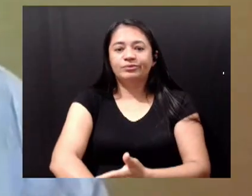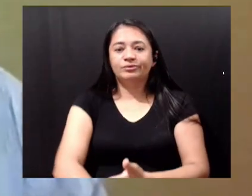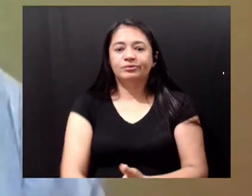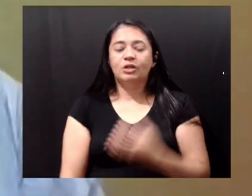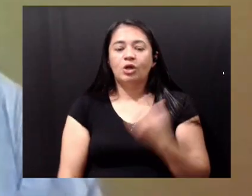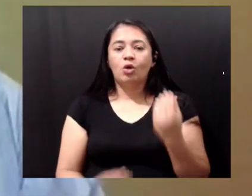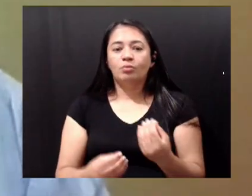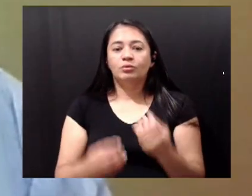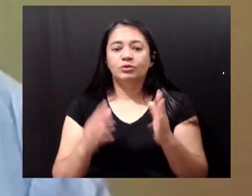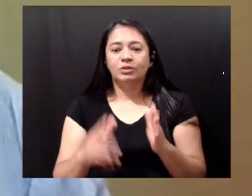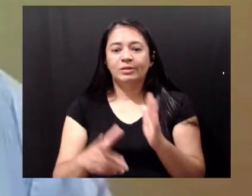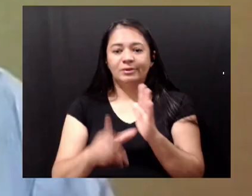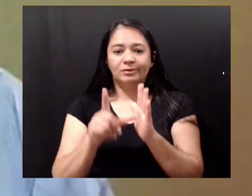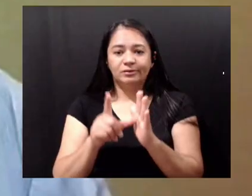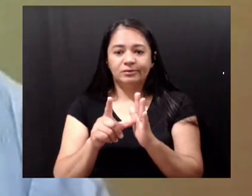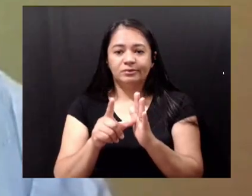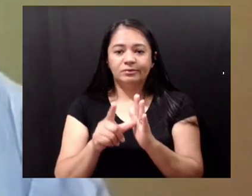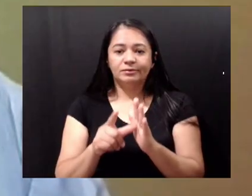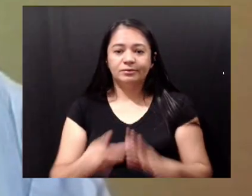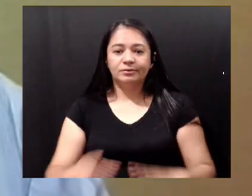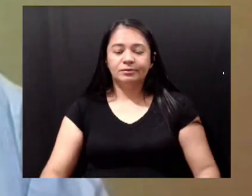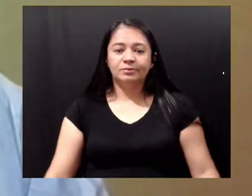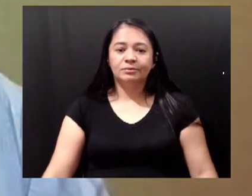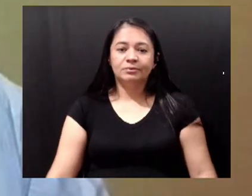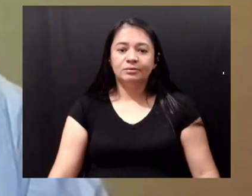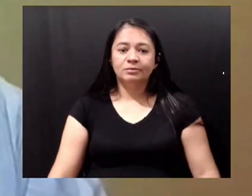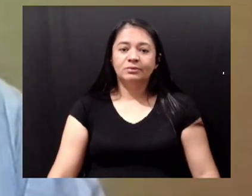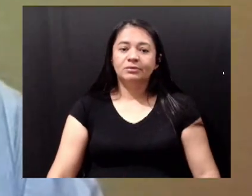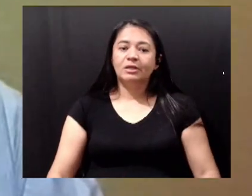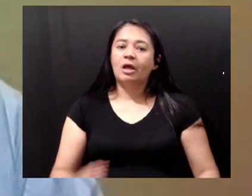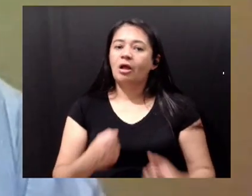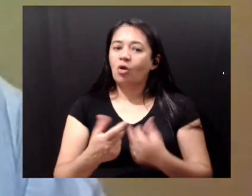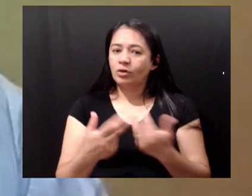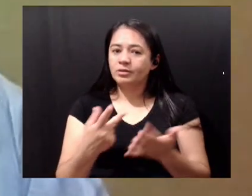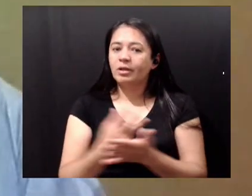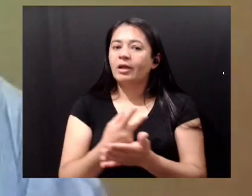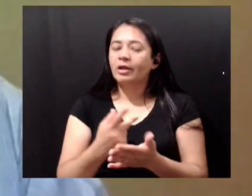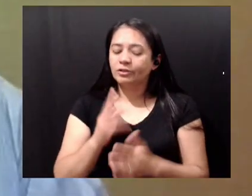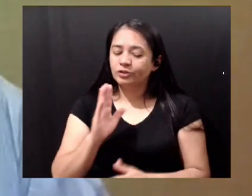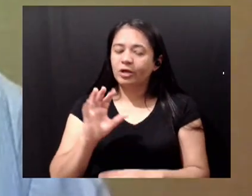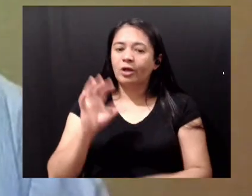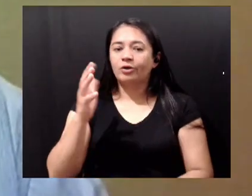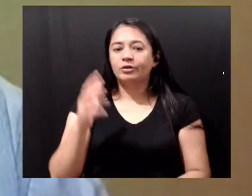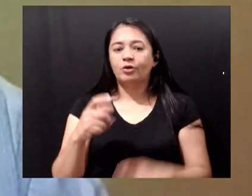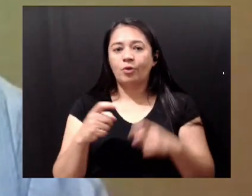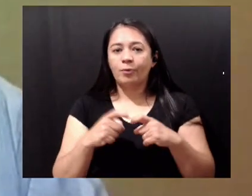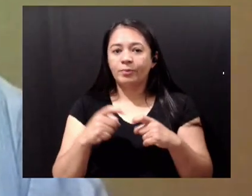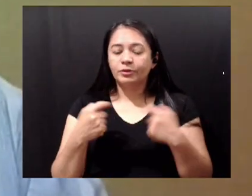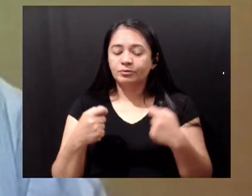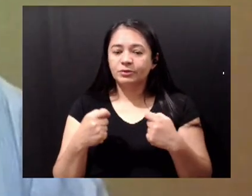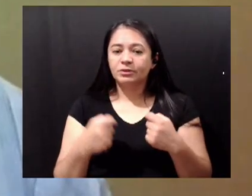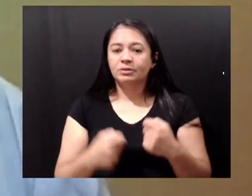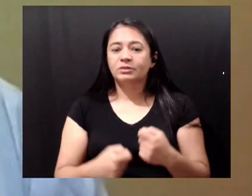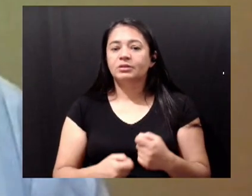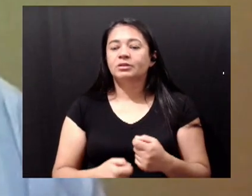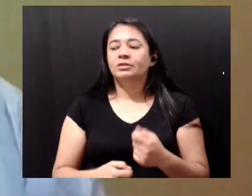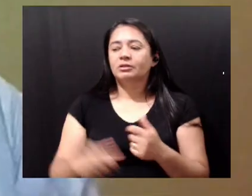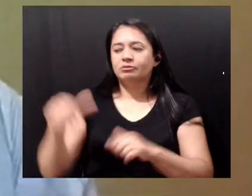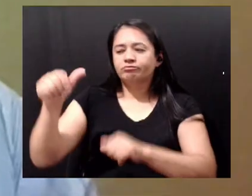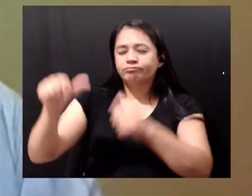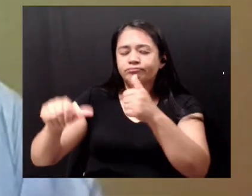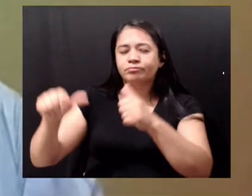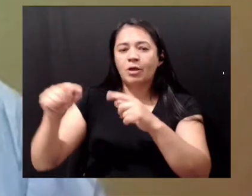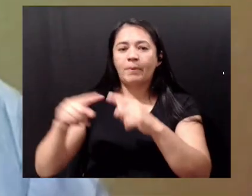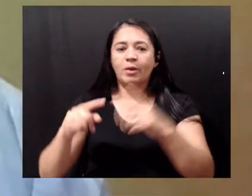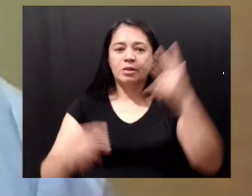a pergunta anterior, algo errado está acontecendo, né? Então o médico precisa avaliar, porque não é normal a